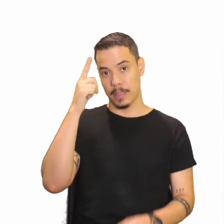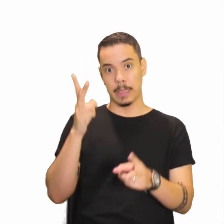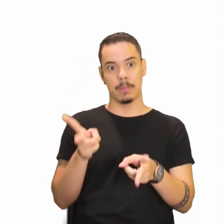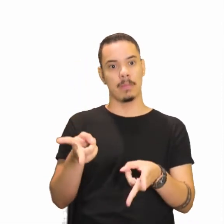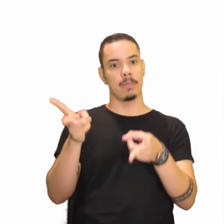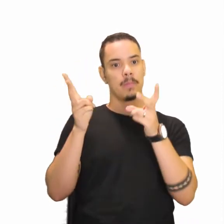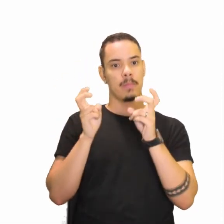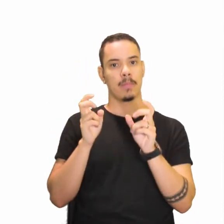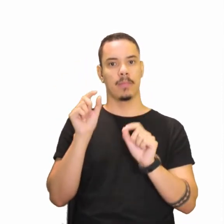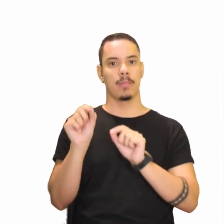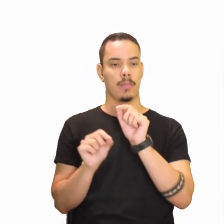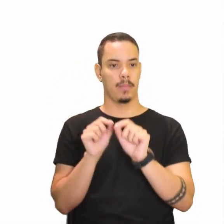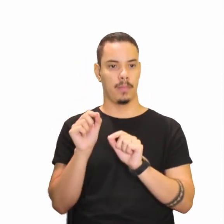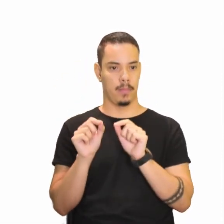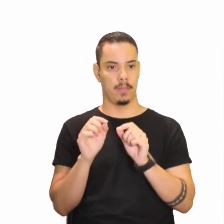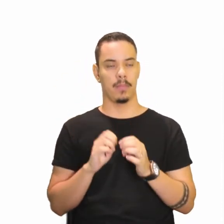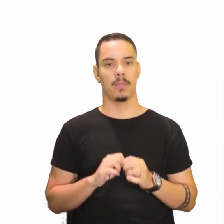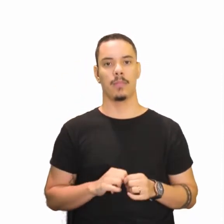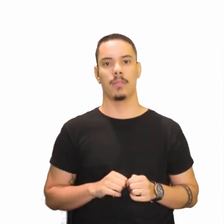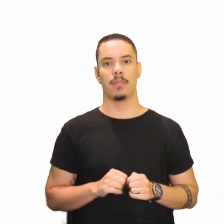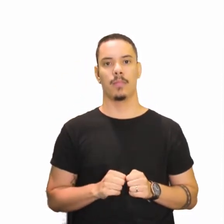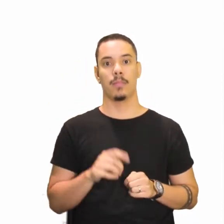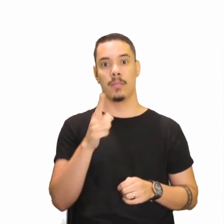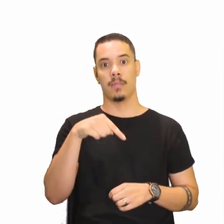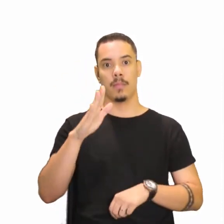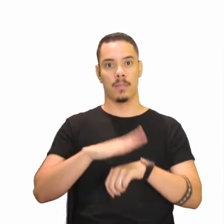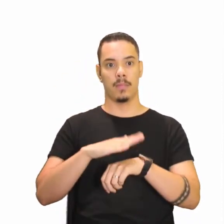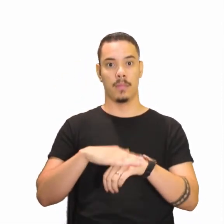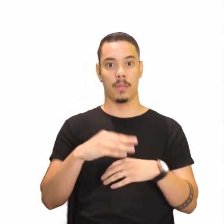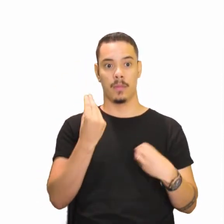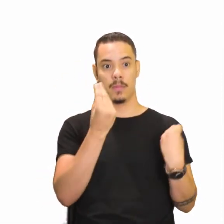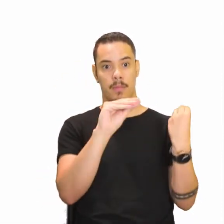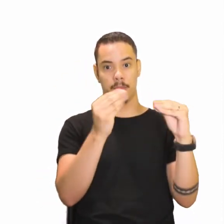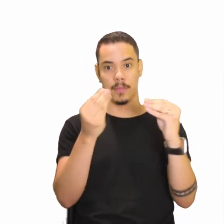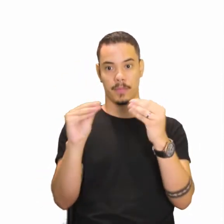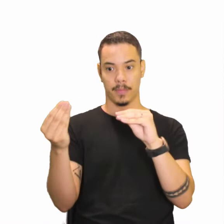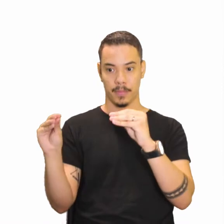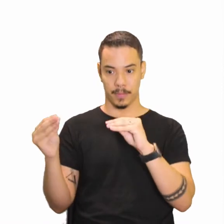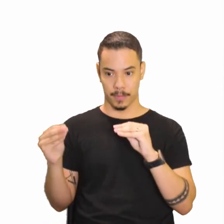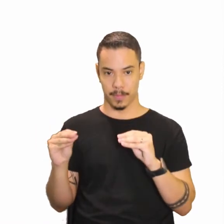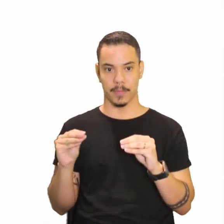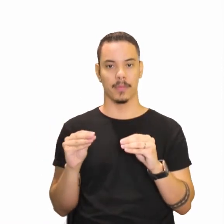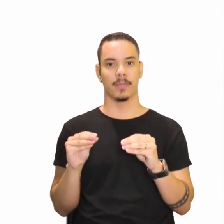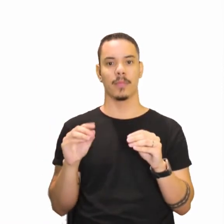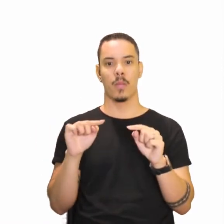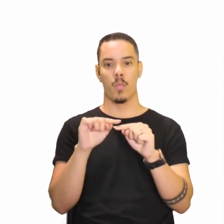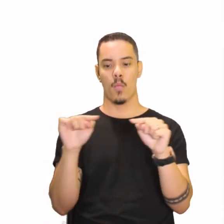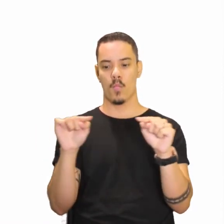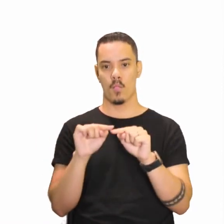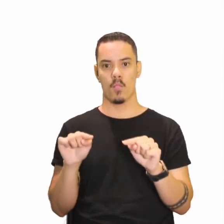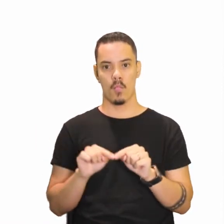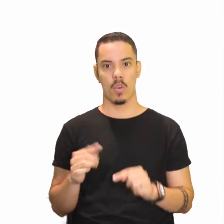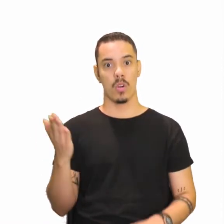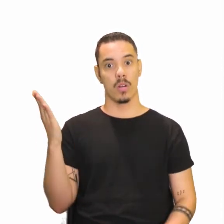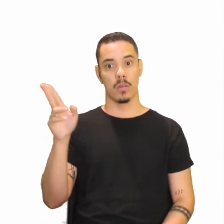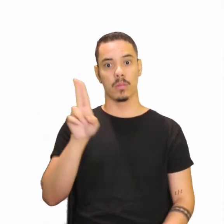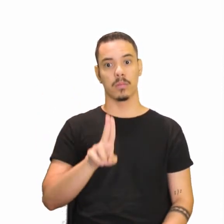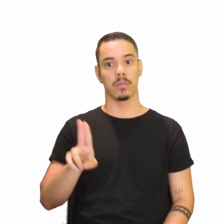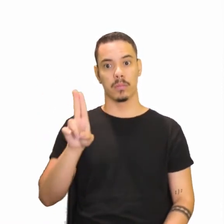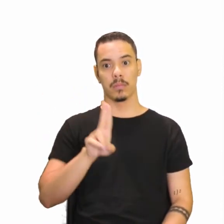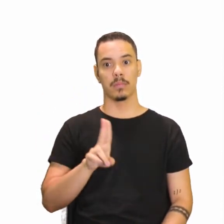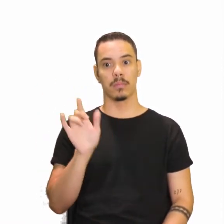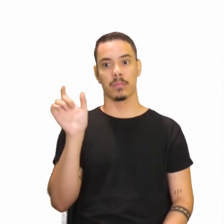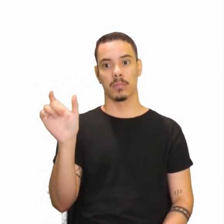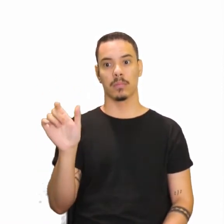perceber, amadinho, você vai preencher, olha bem, o espaço, né? As lacunas usando